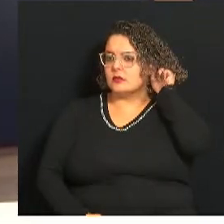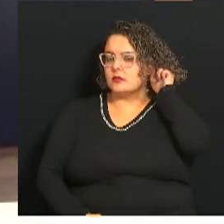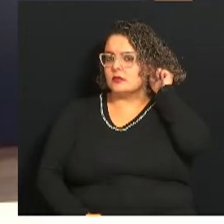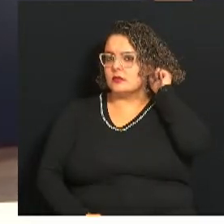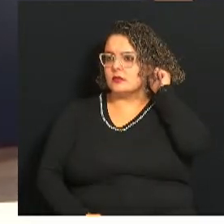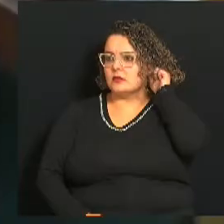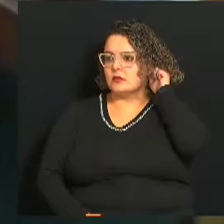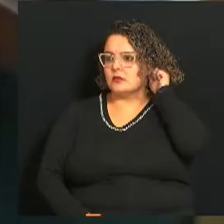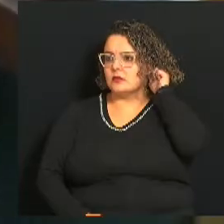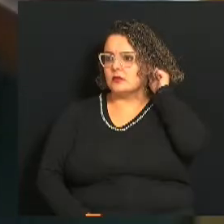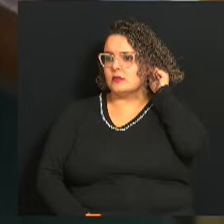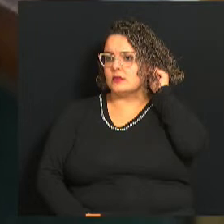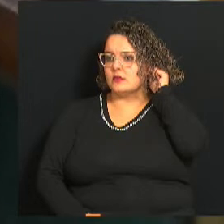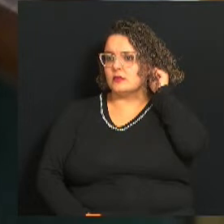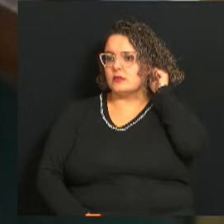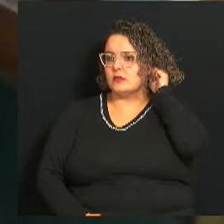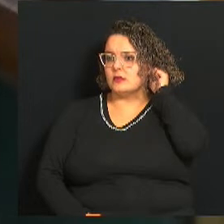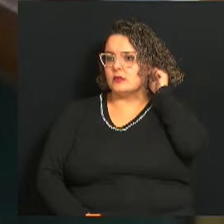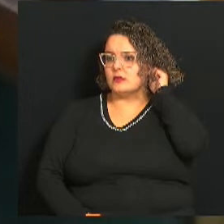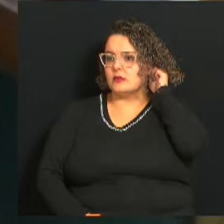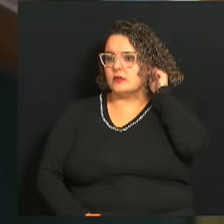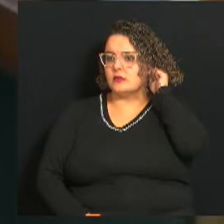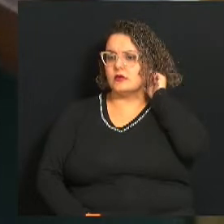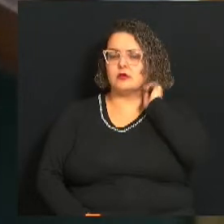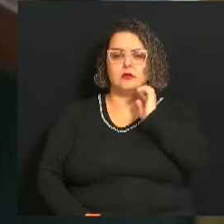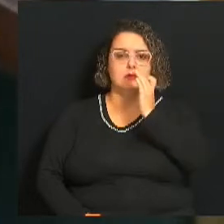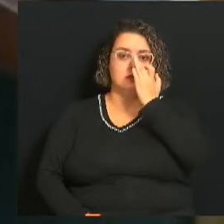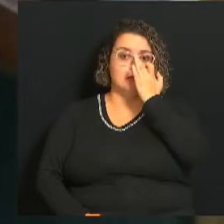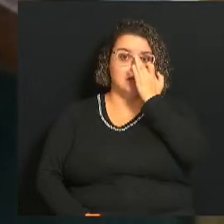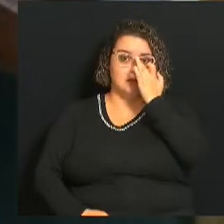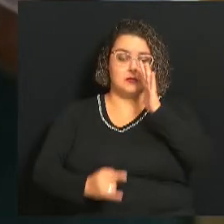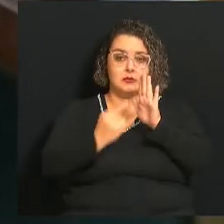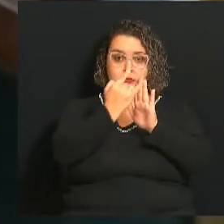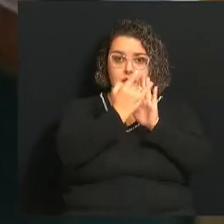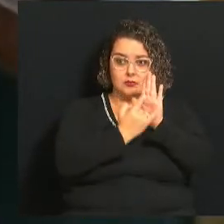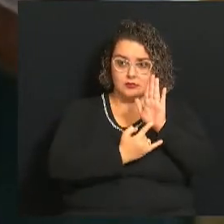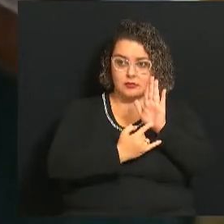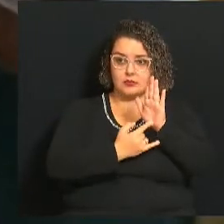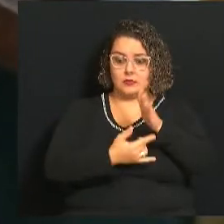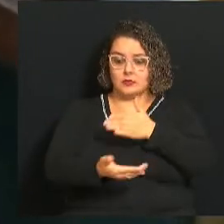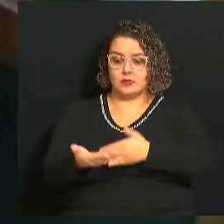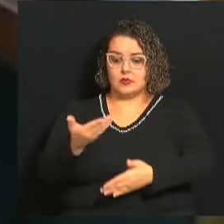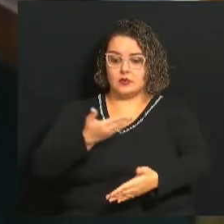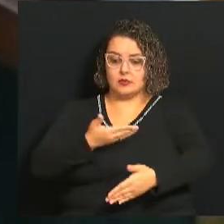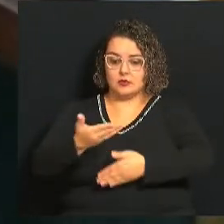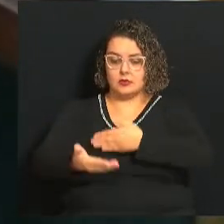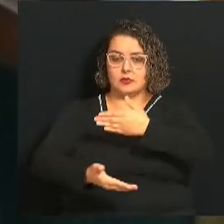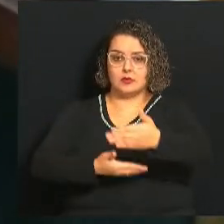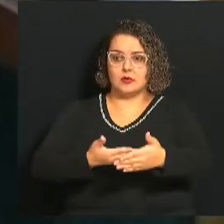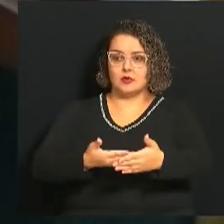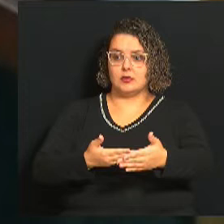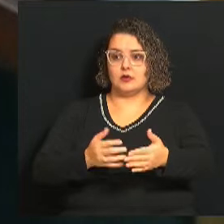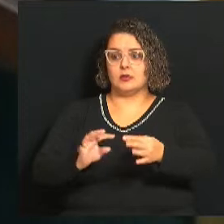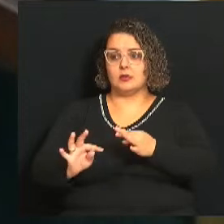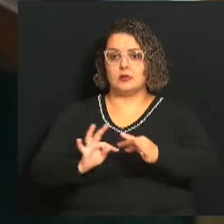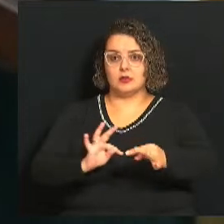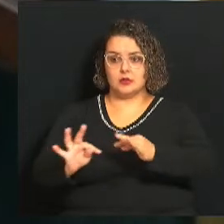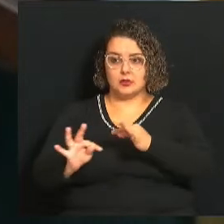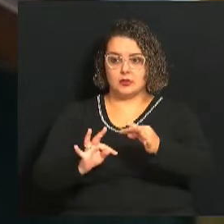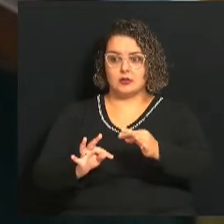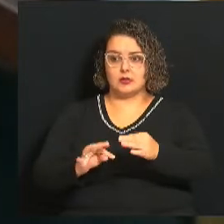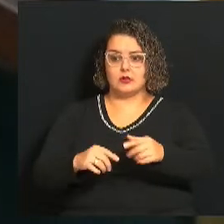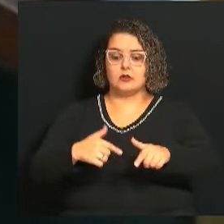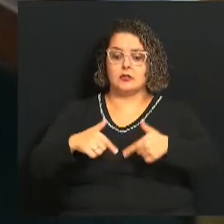um termo de cooperação técnica que está sendo trabalhado e está, no